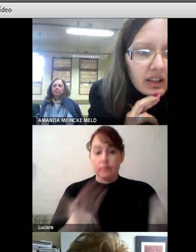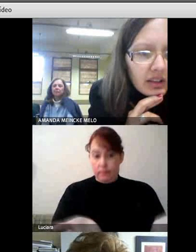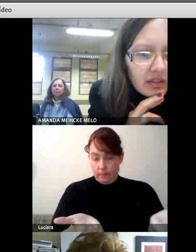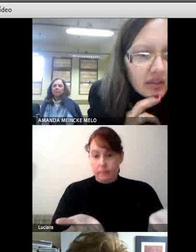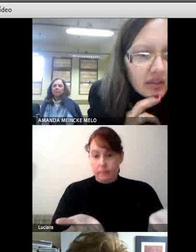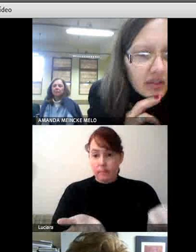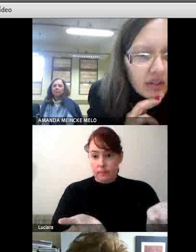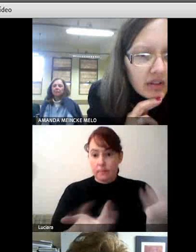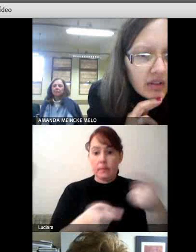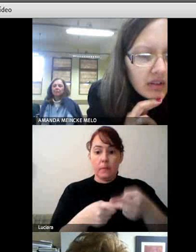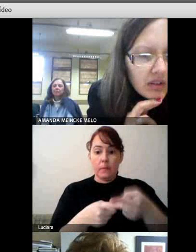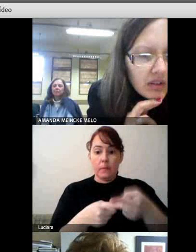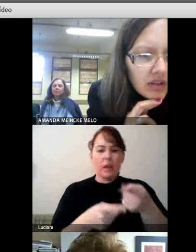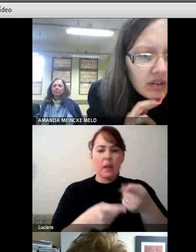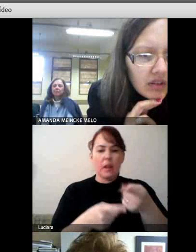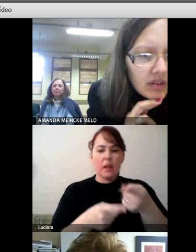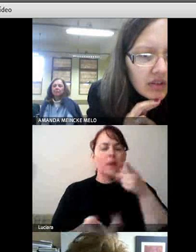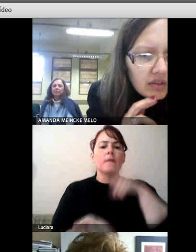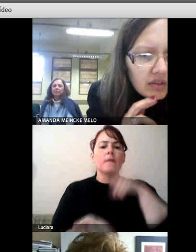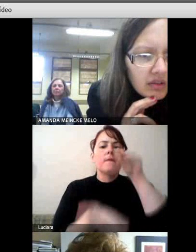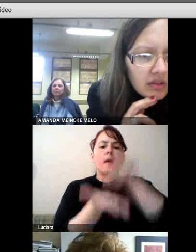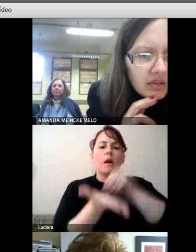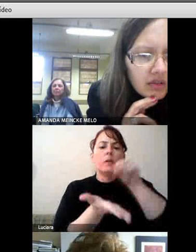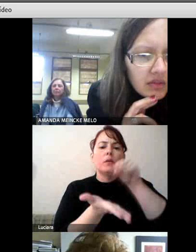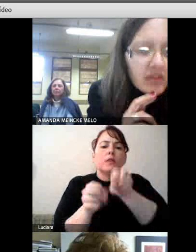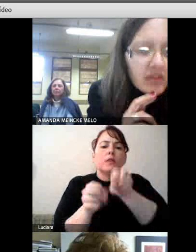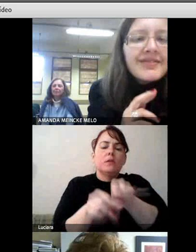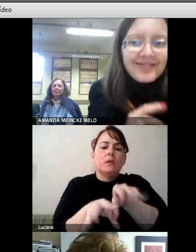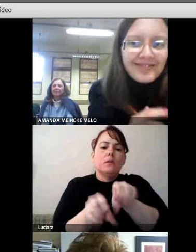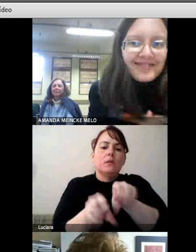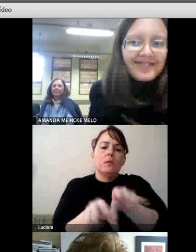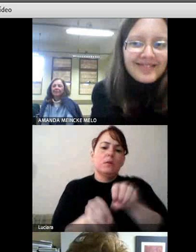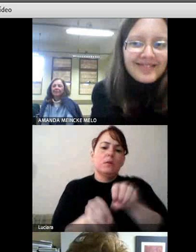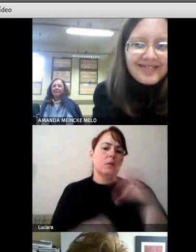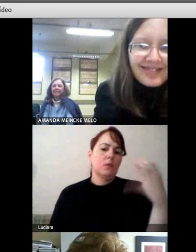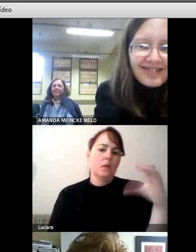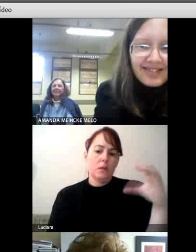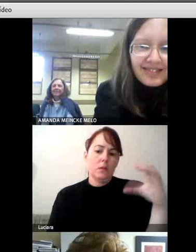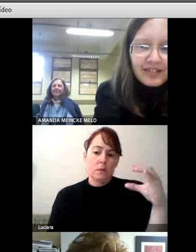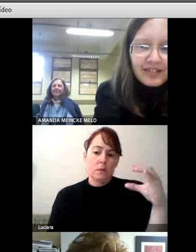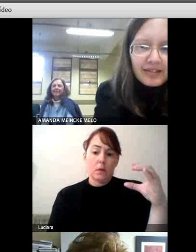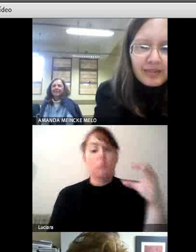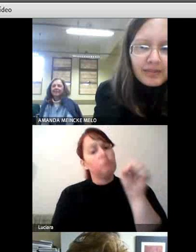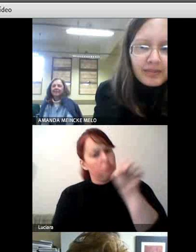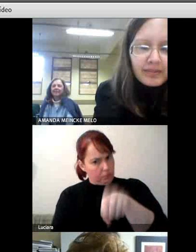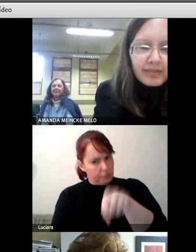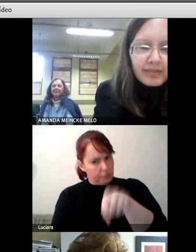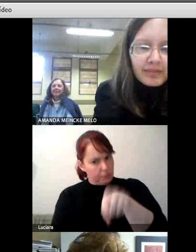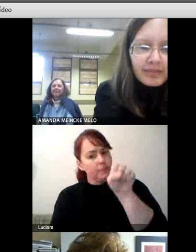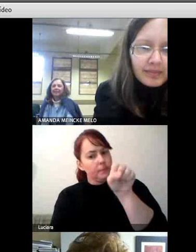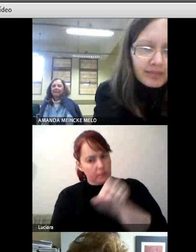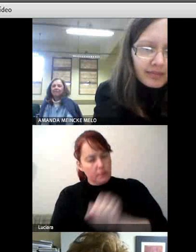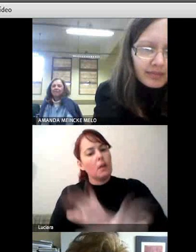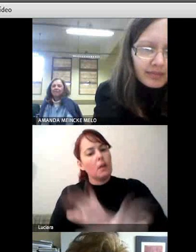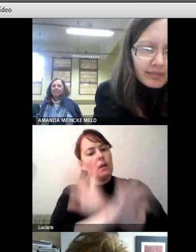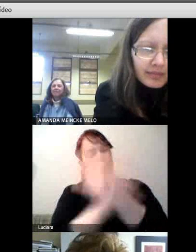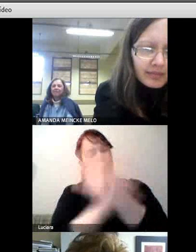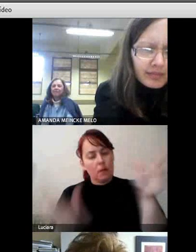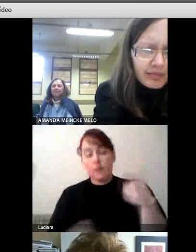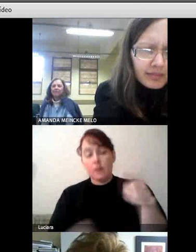aqui? Não falo de um curso, falo da espontaneidade para procurar uma informação que não fosse um conhecimento.